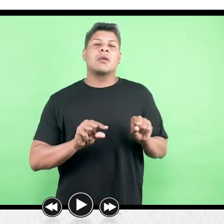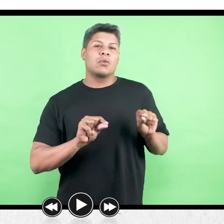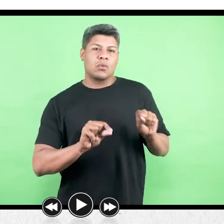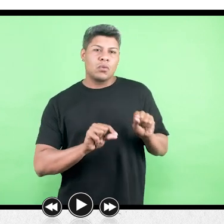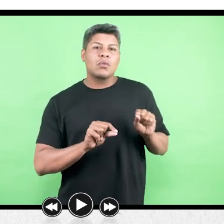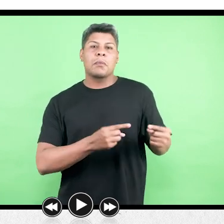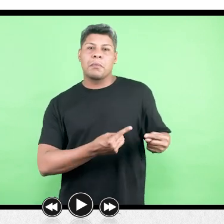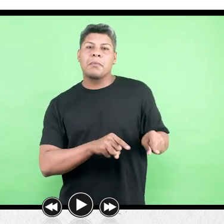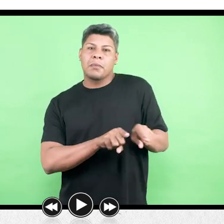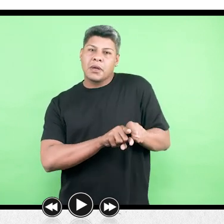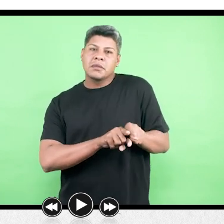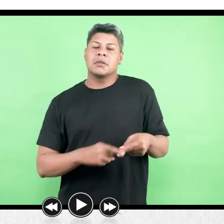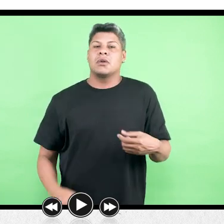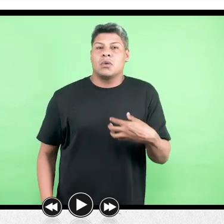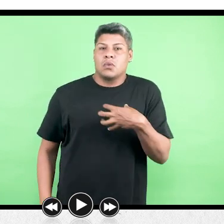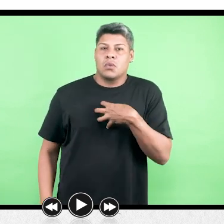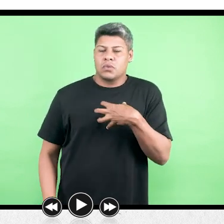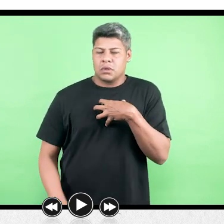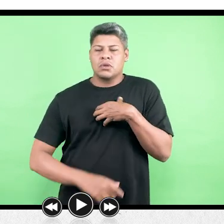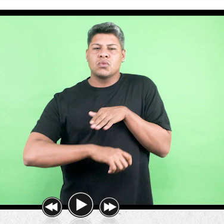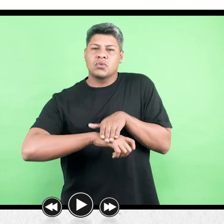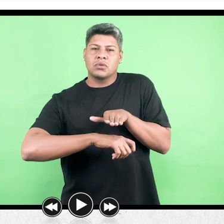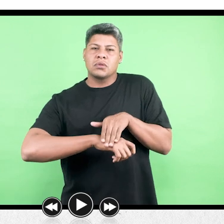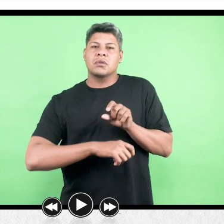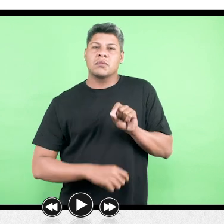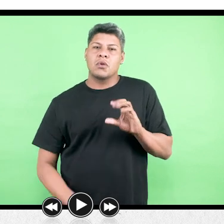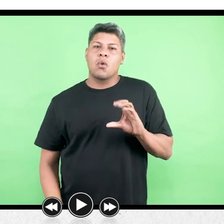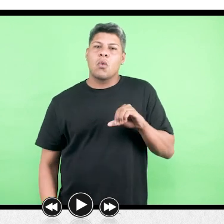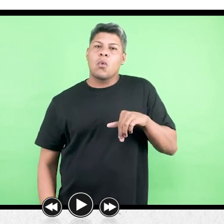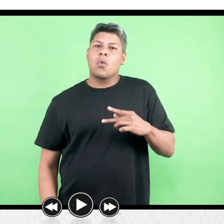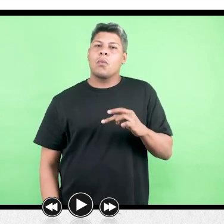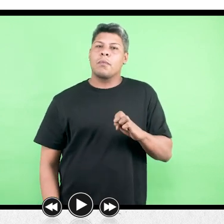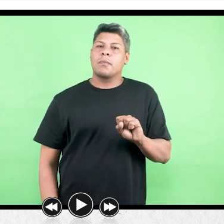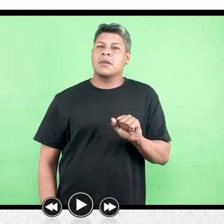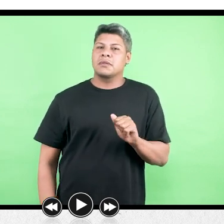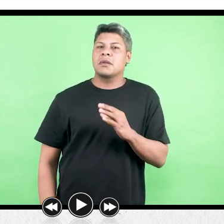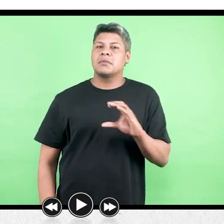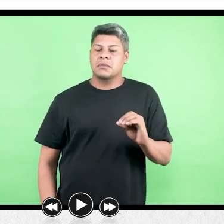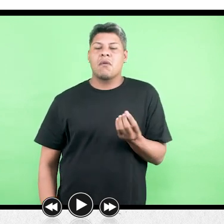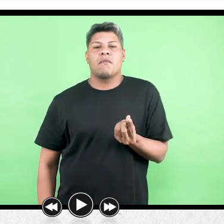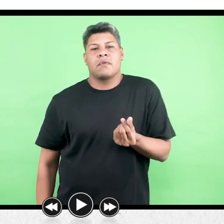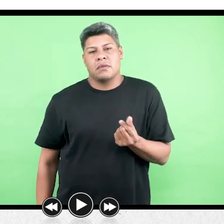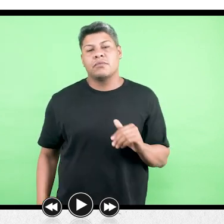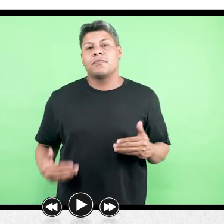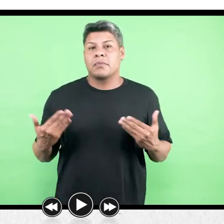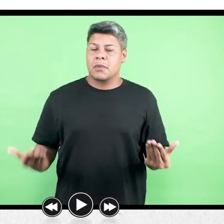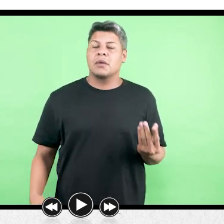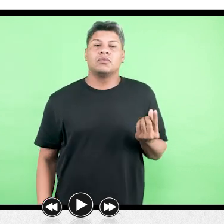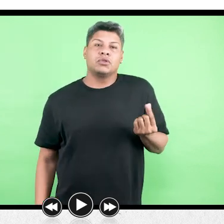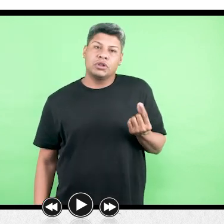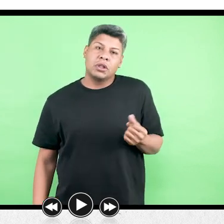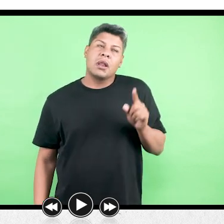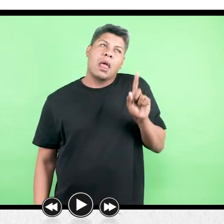aos conselhos, ao contexto. Ela é chamada de compensação financeira. Então, esse dinheiro entra como